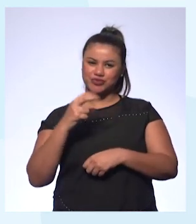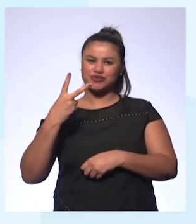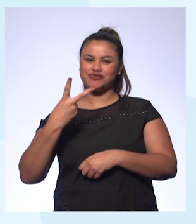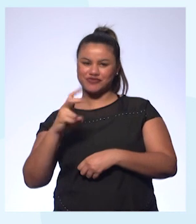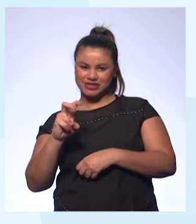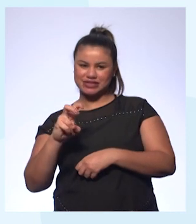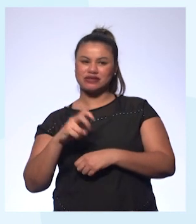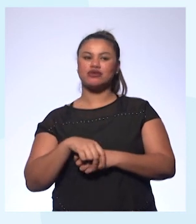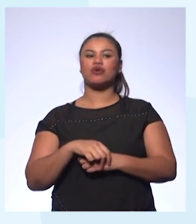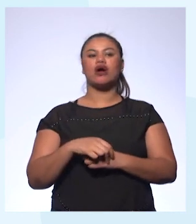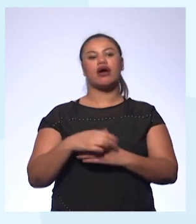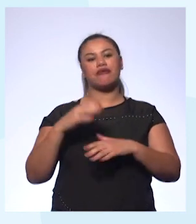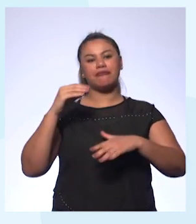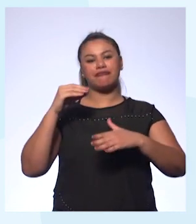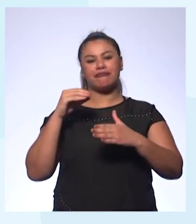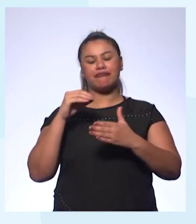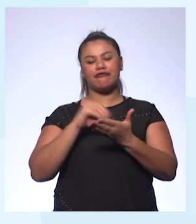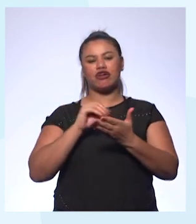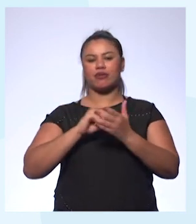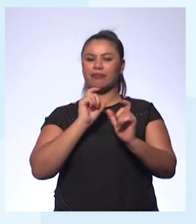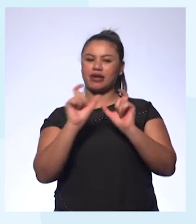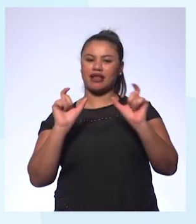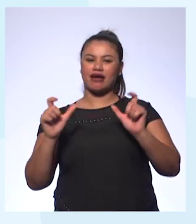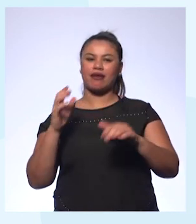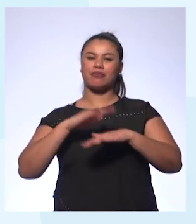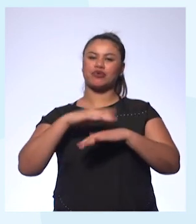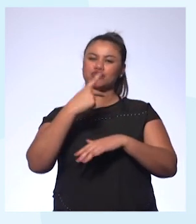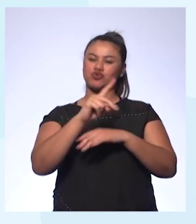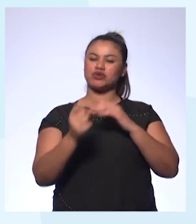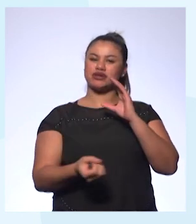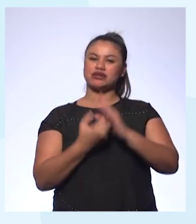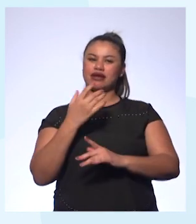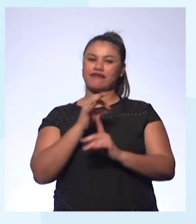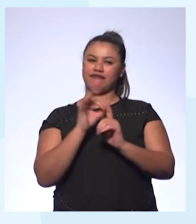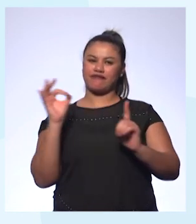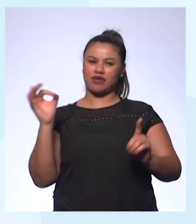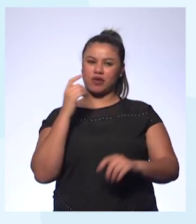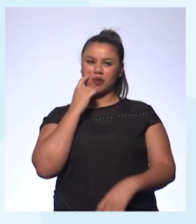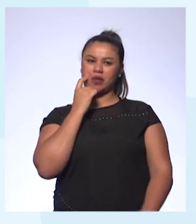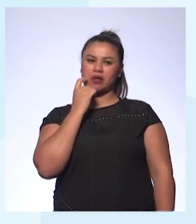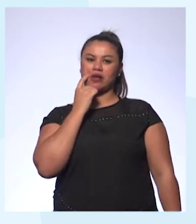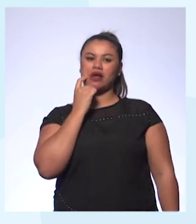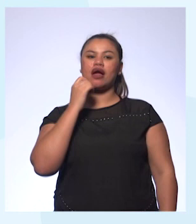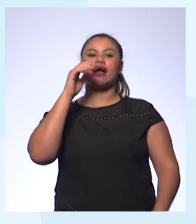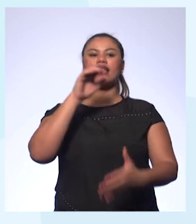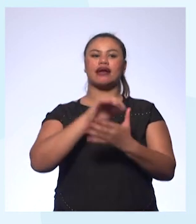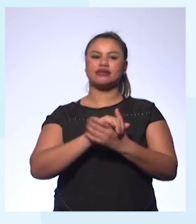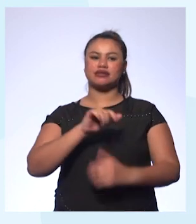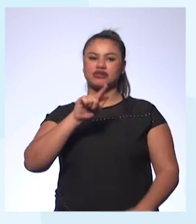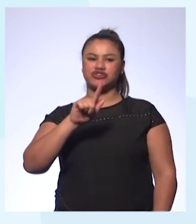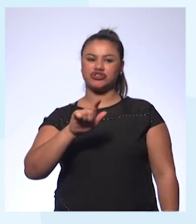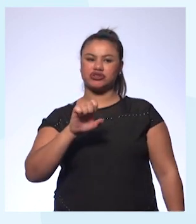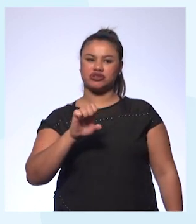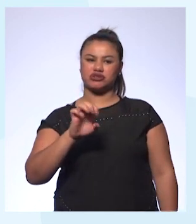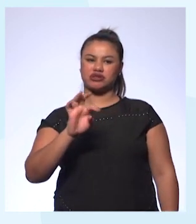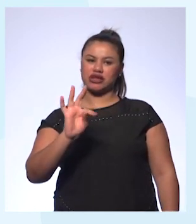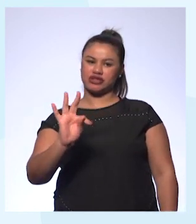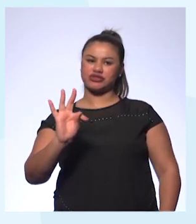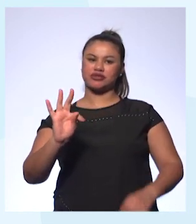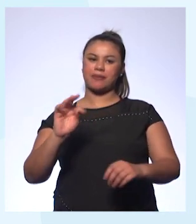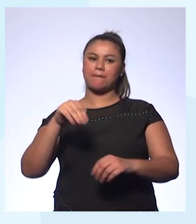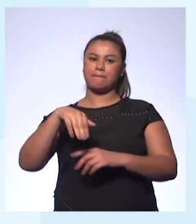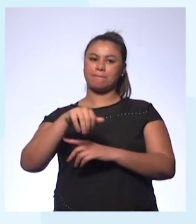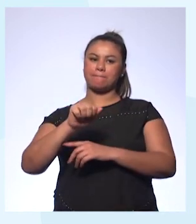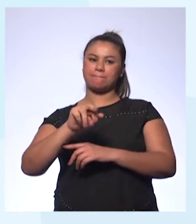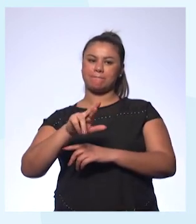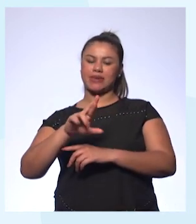tem que montar a frase Então vamos untar a frase aqui lembrando aqui olha é casado é get married se você falar Mary você teria